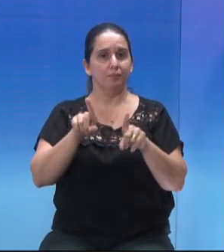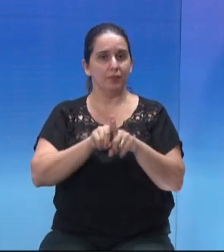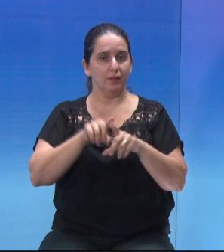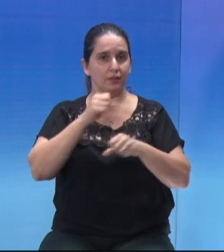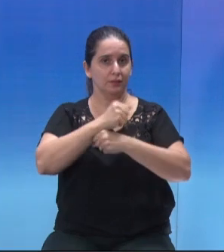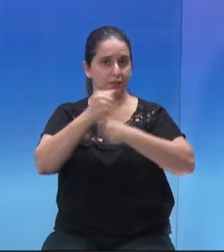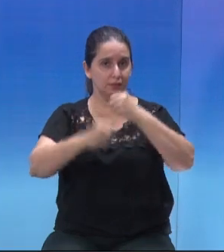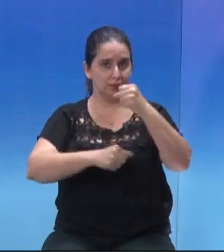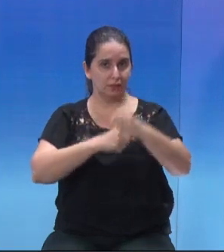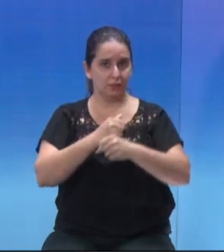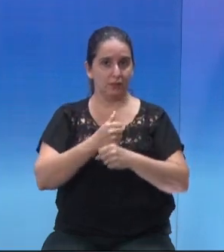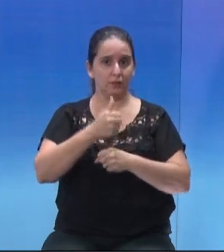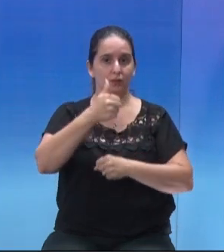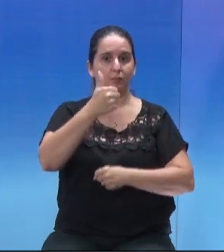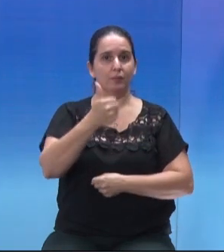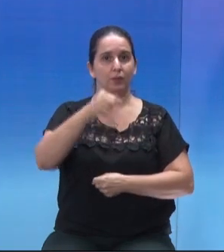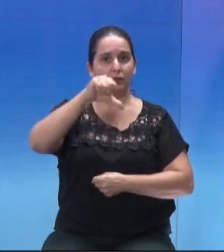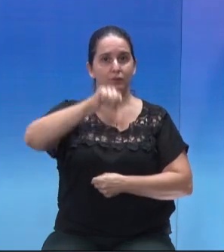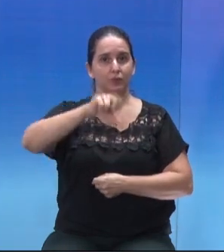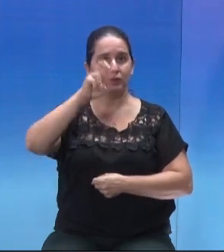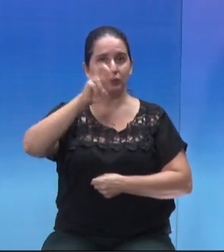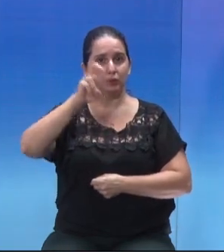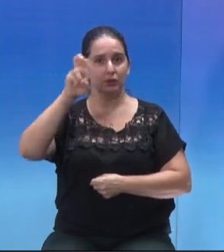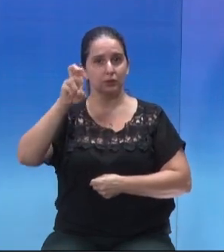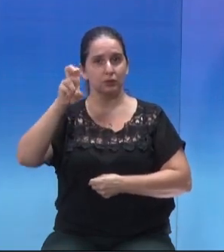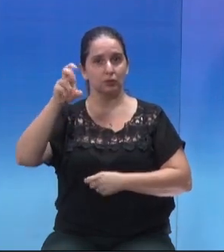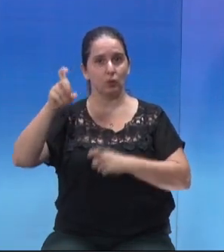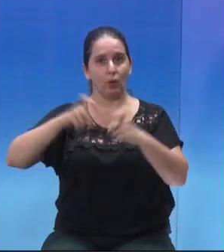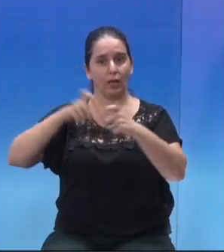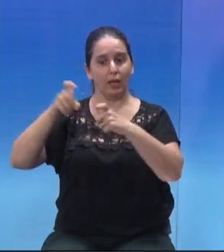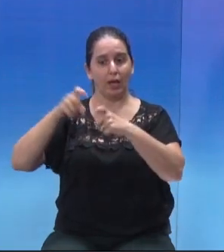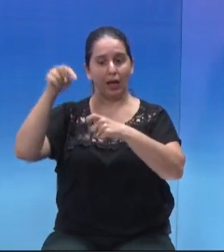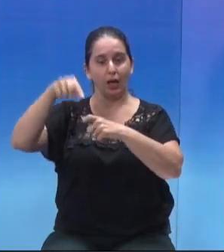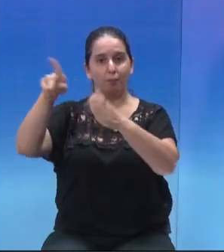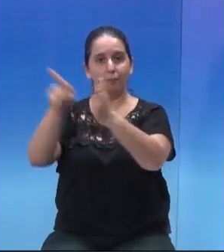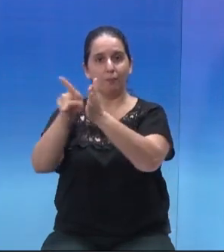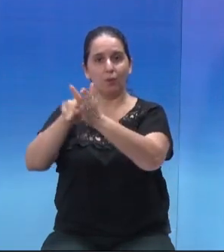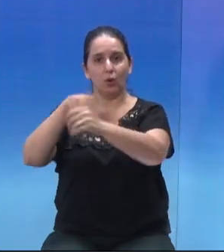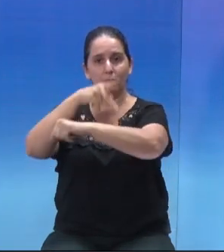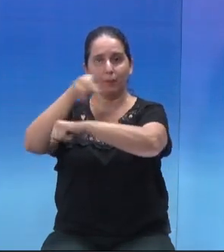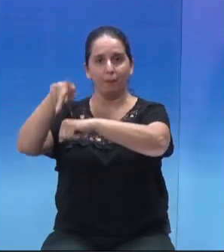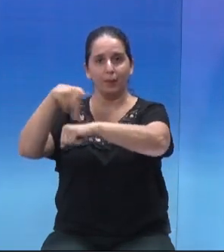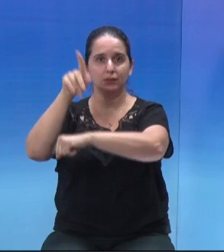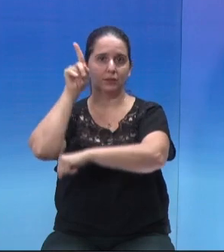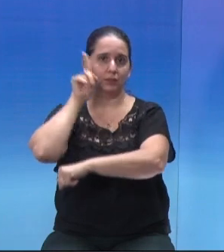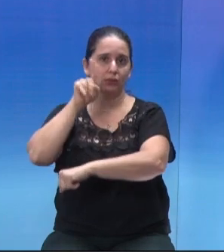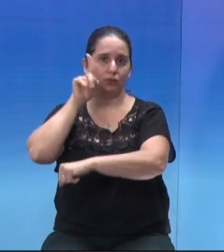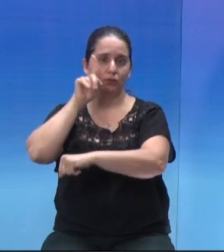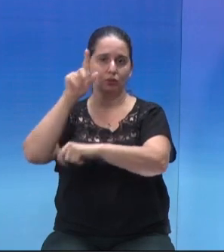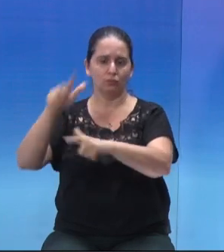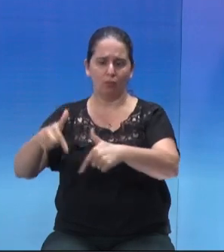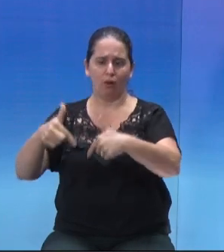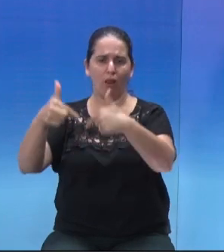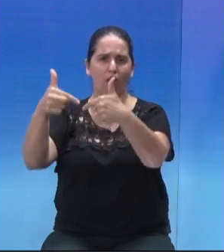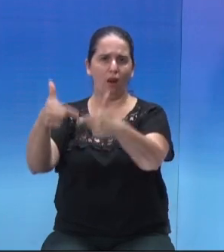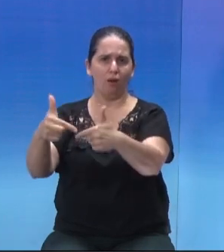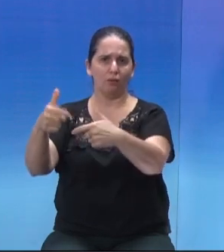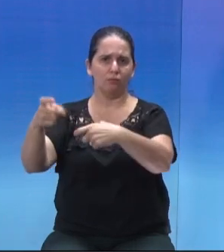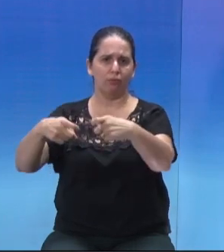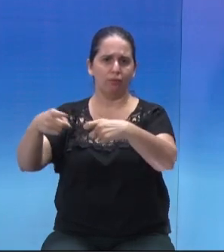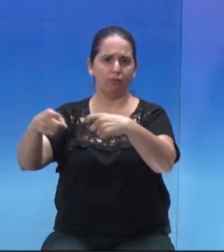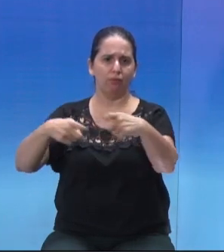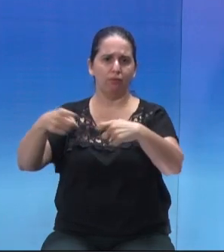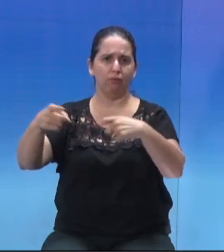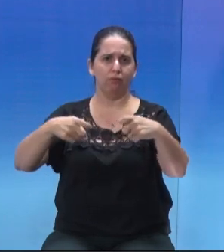na Guerra Fria, vivendo a Guerra Fria. Então, é uma briga, né, armamentista, uma luta armamentista contra a